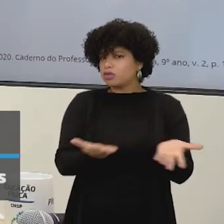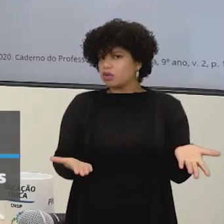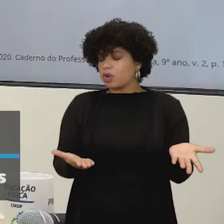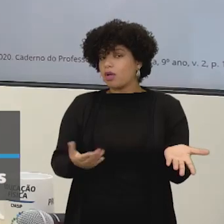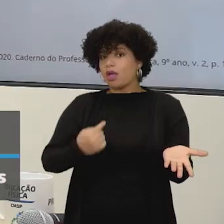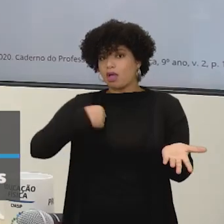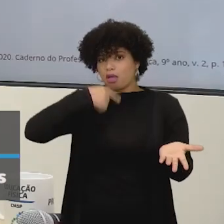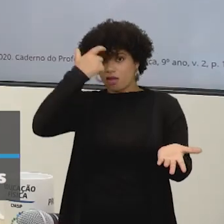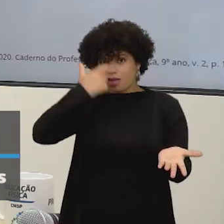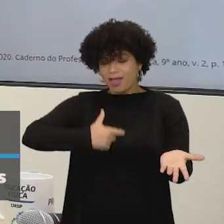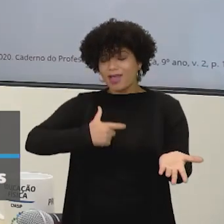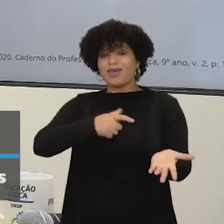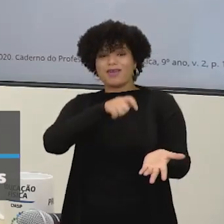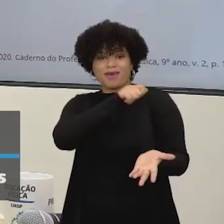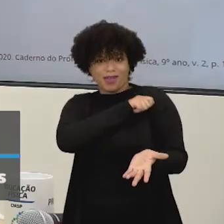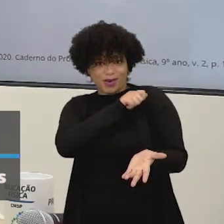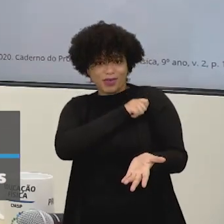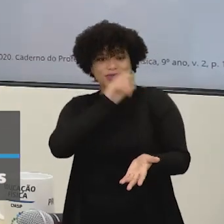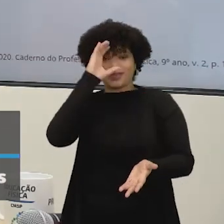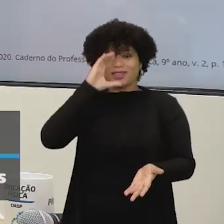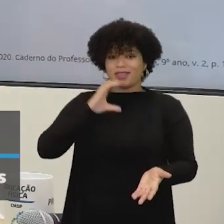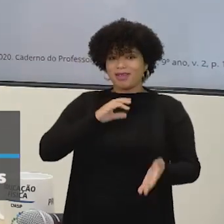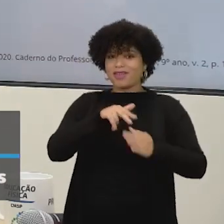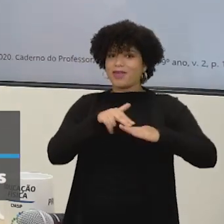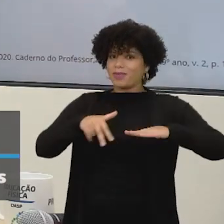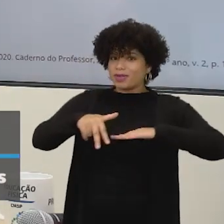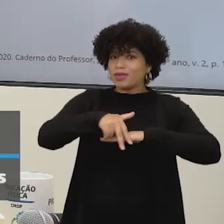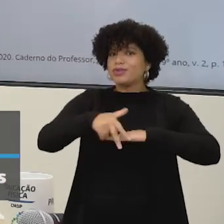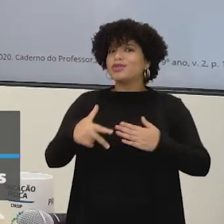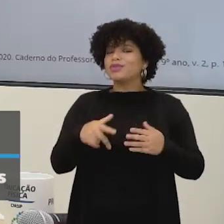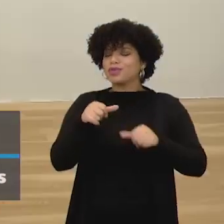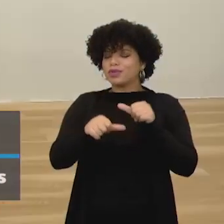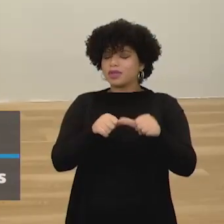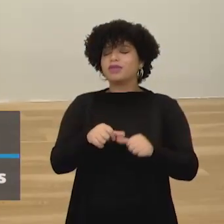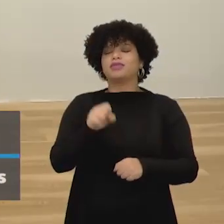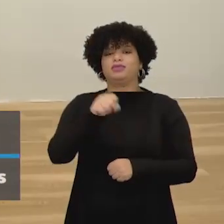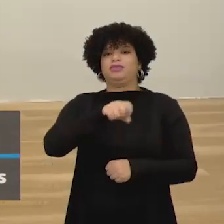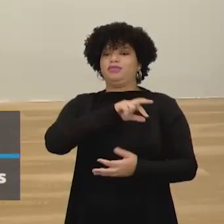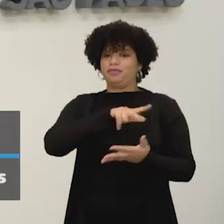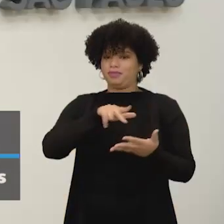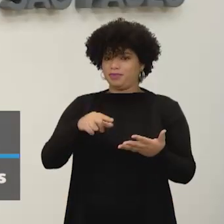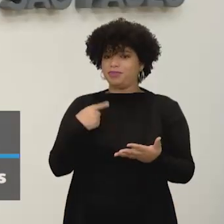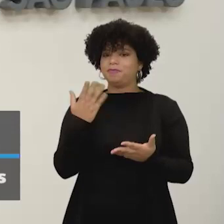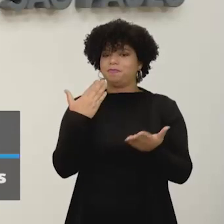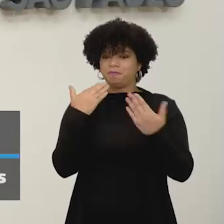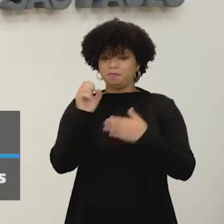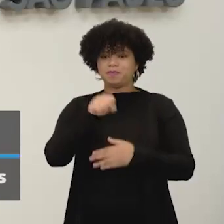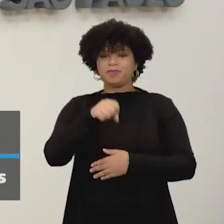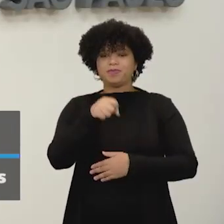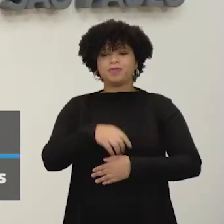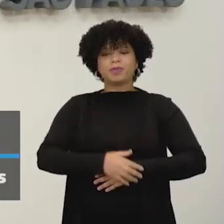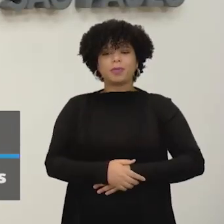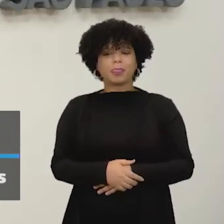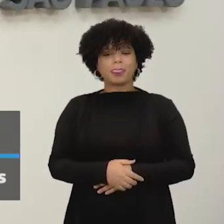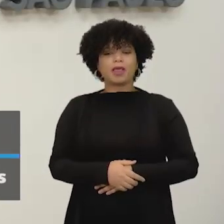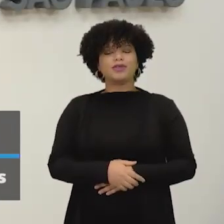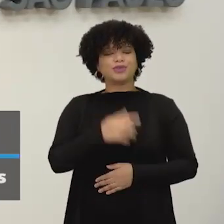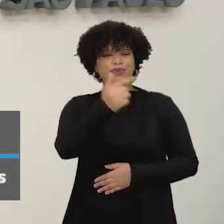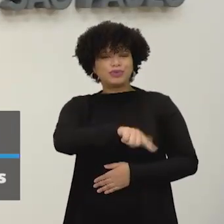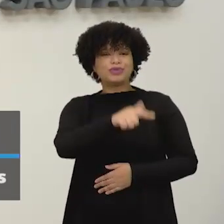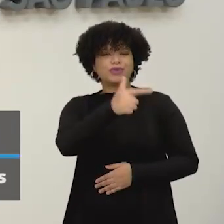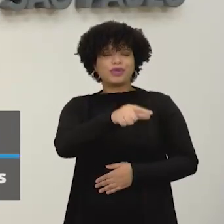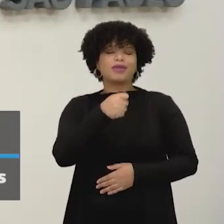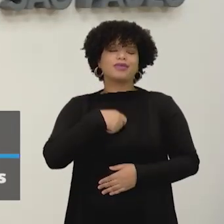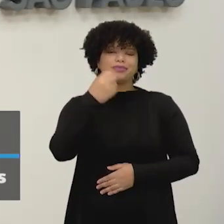aluno, cidadão, protagonista, nós já conversamos sobre isso com eles. Bastante. É algo que a gente bate nessa tecla no